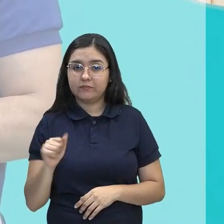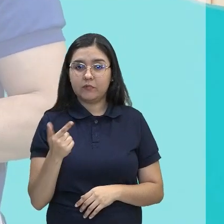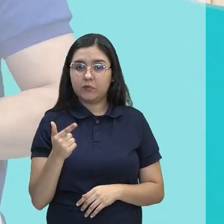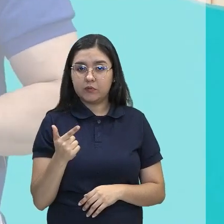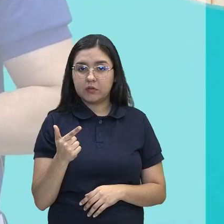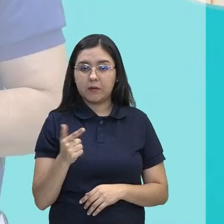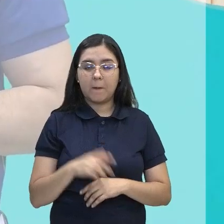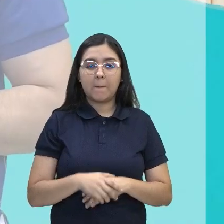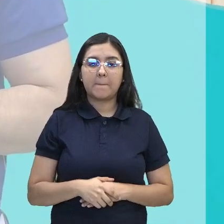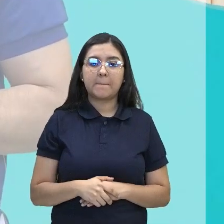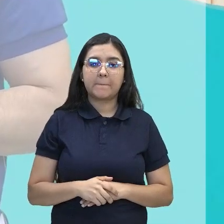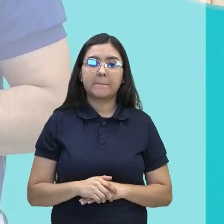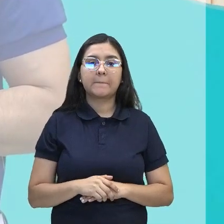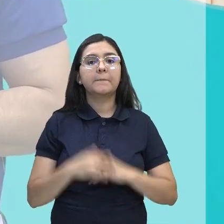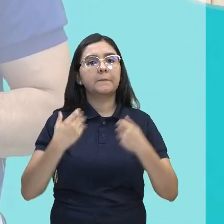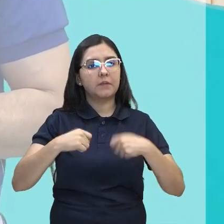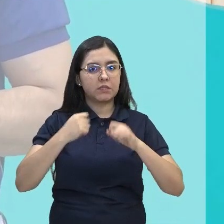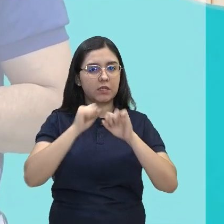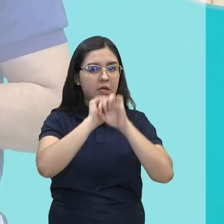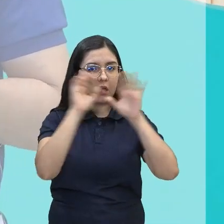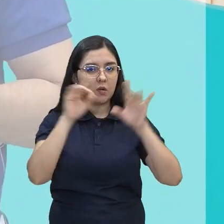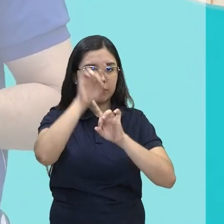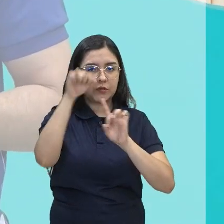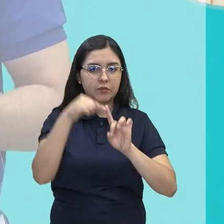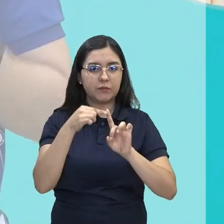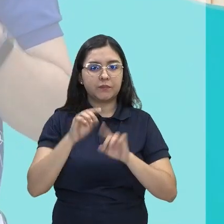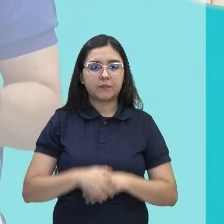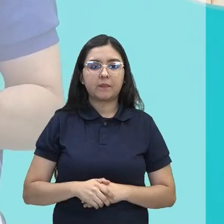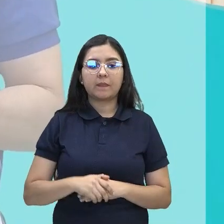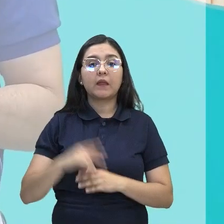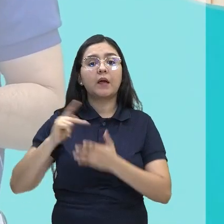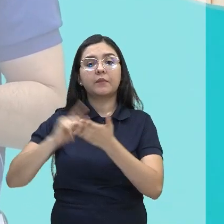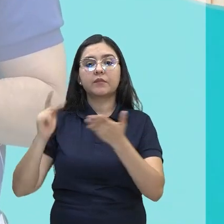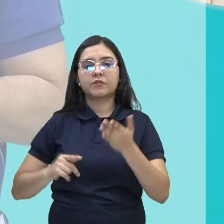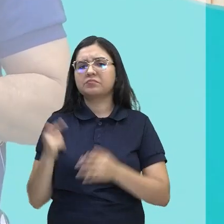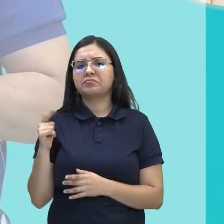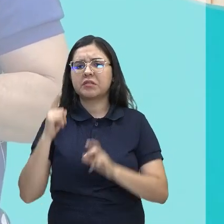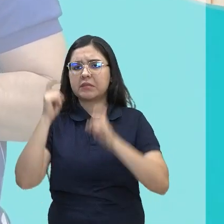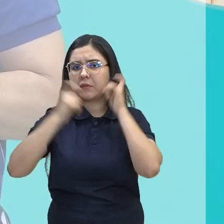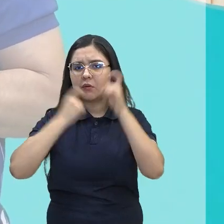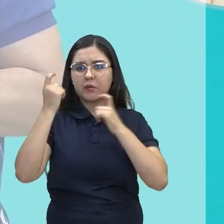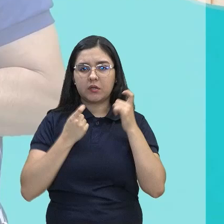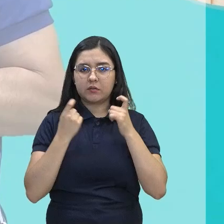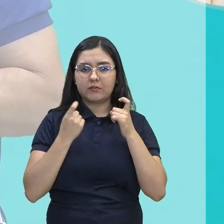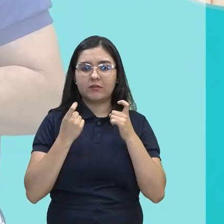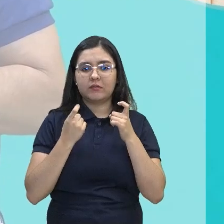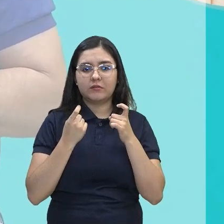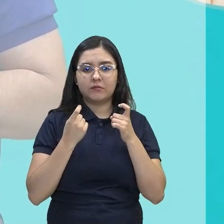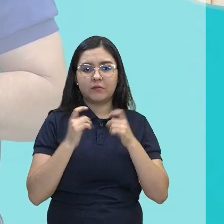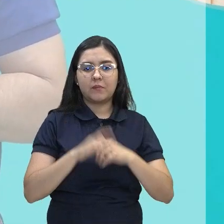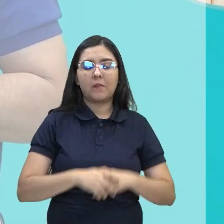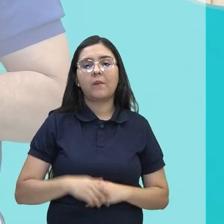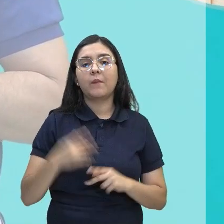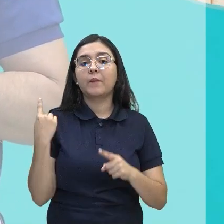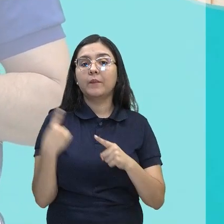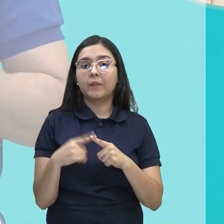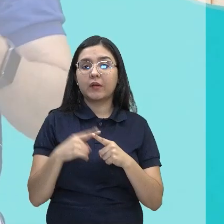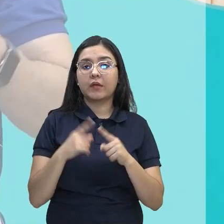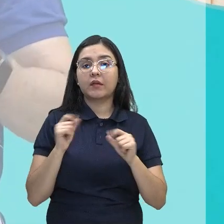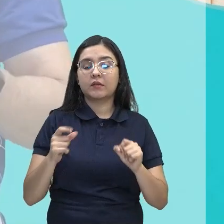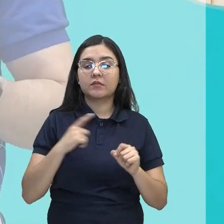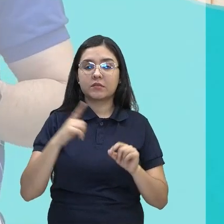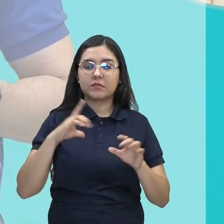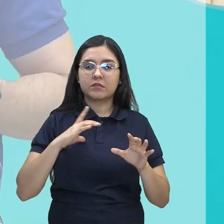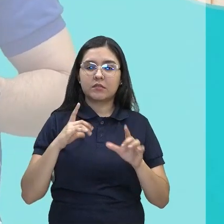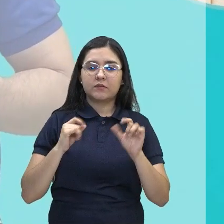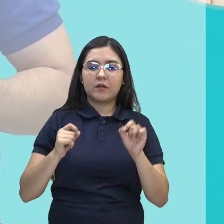em texto de prosa. Ele tem que ser mais claro. Ao passo que a poesia não tem essa preocupação, porque ele busca sempre essa conexão